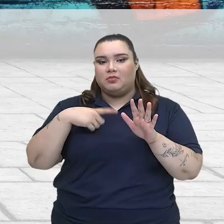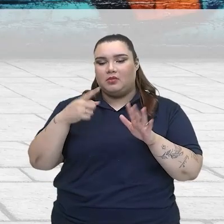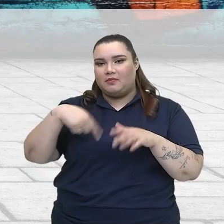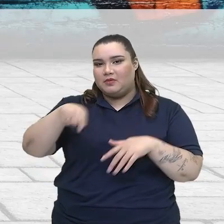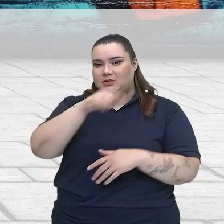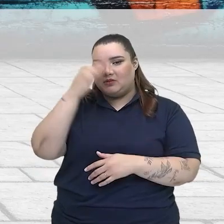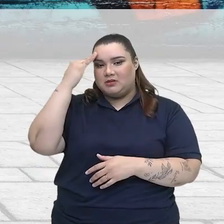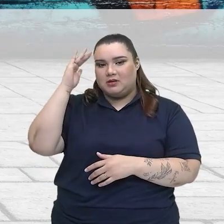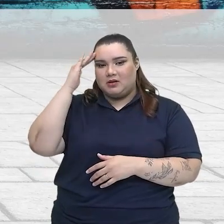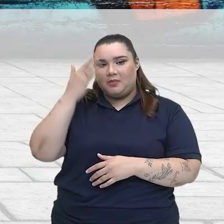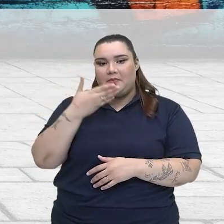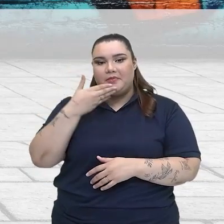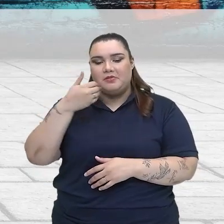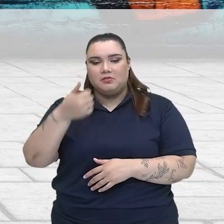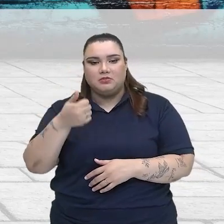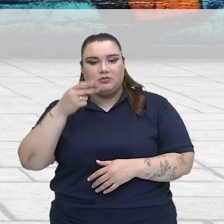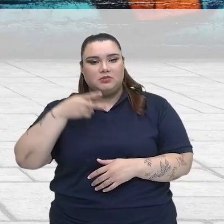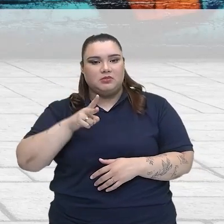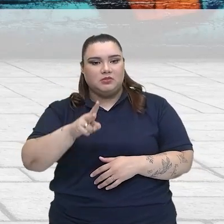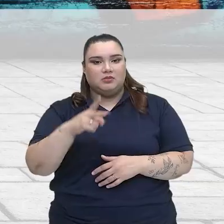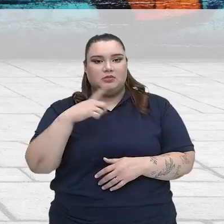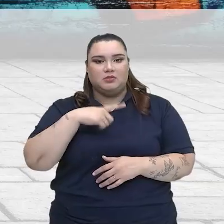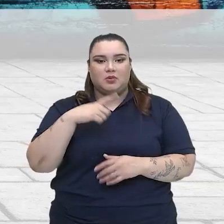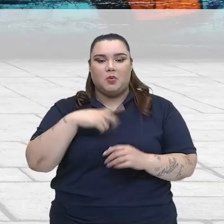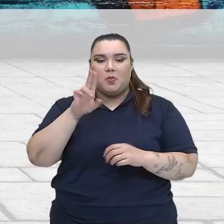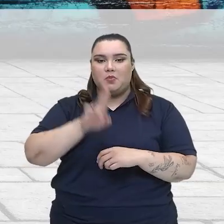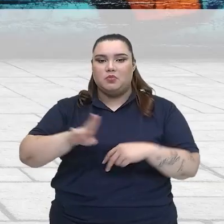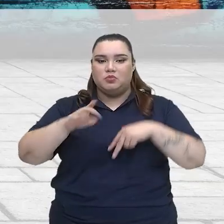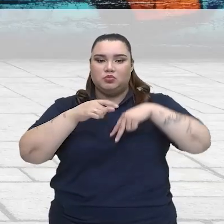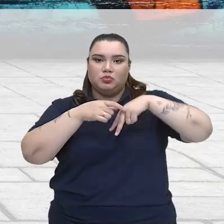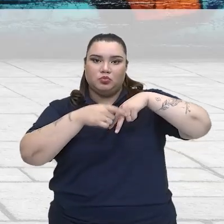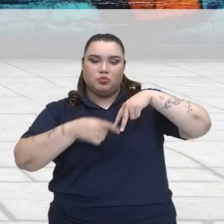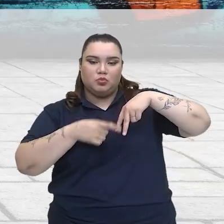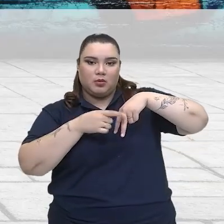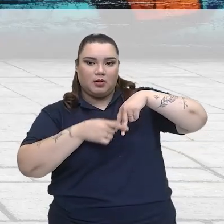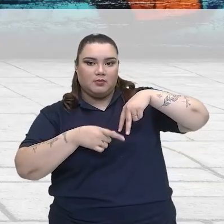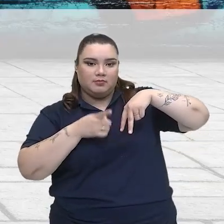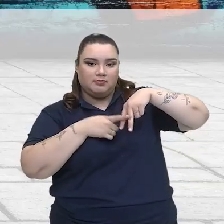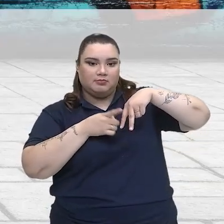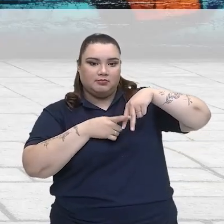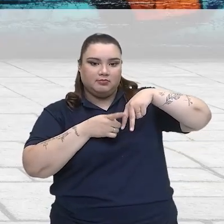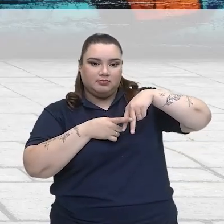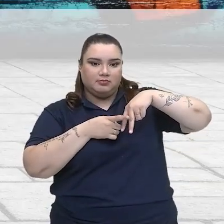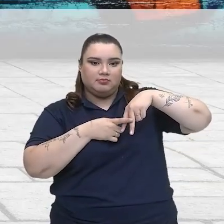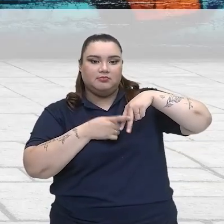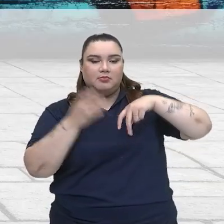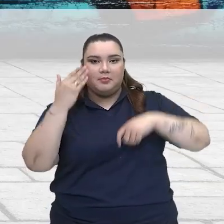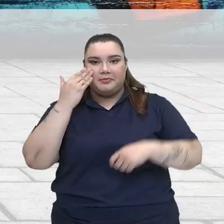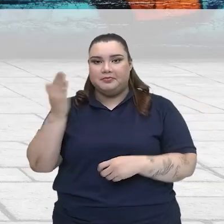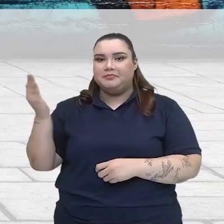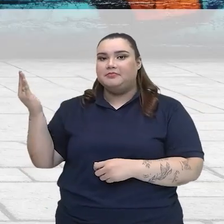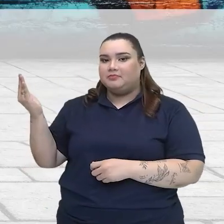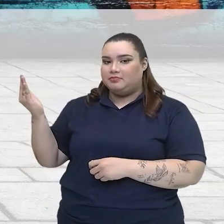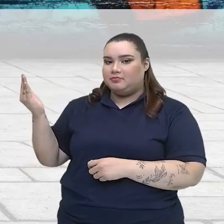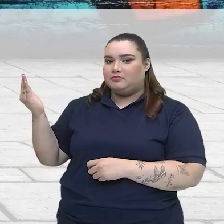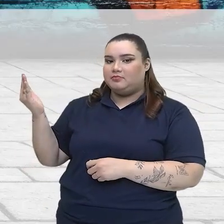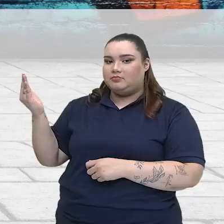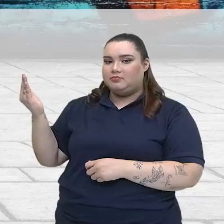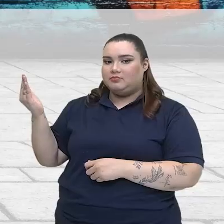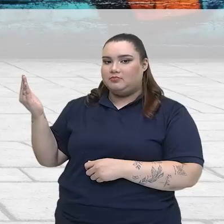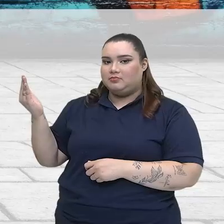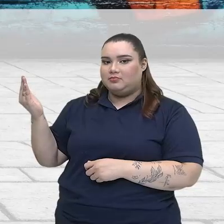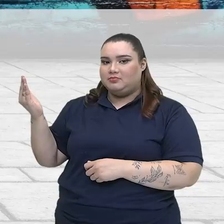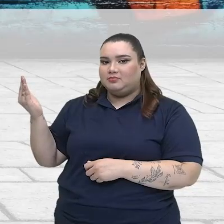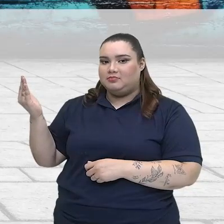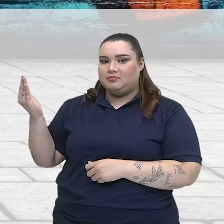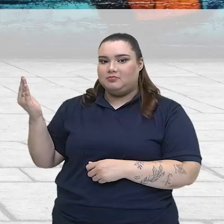musculatura também na mesma velocidade. Mas, para fazer mais um sentido a vocês, eu vou sempre estar relaxando